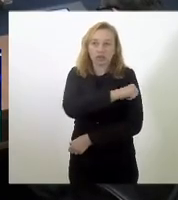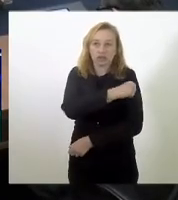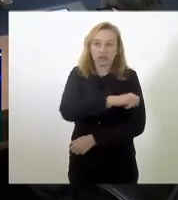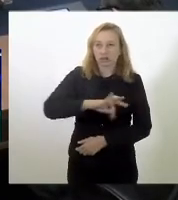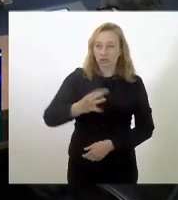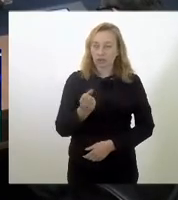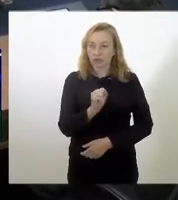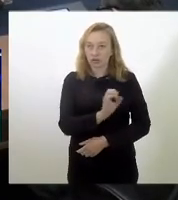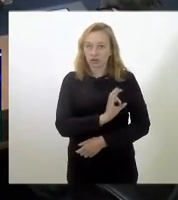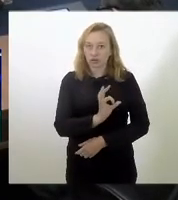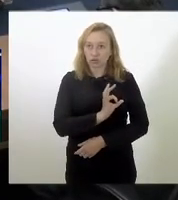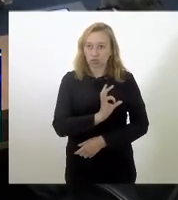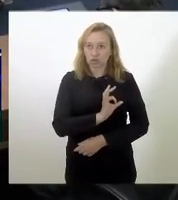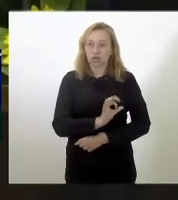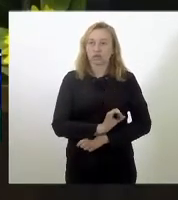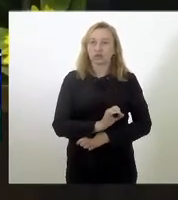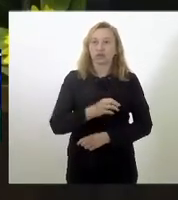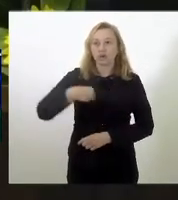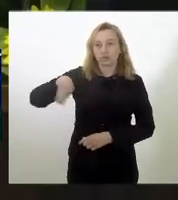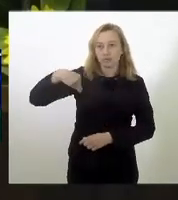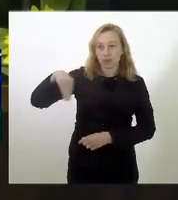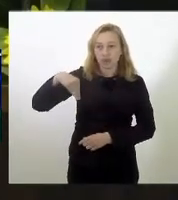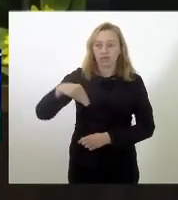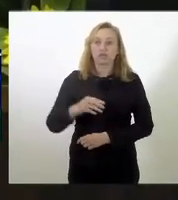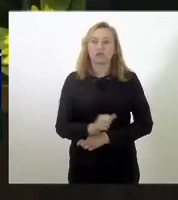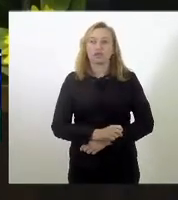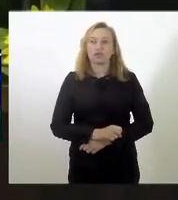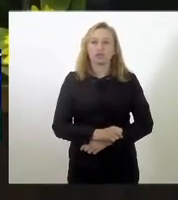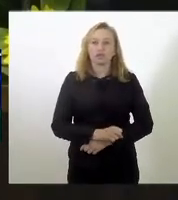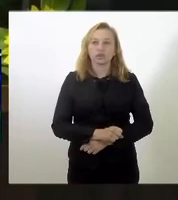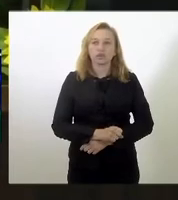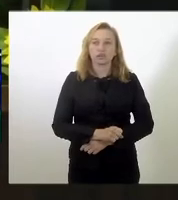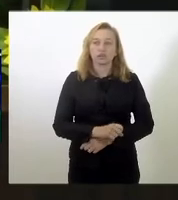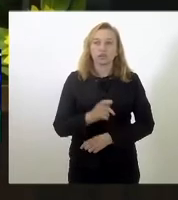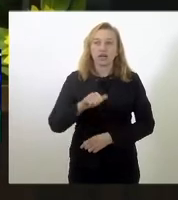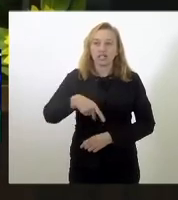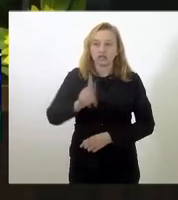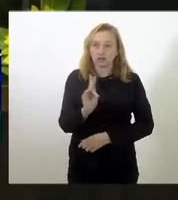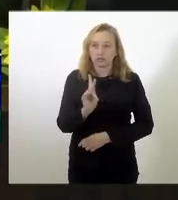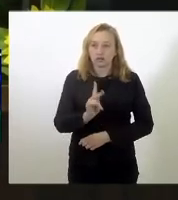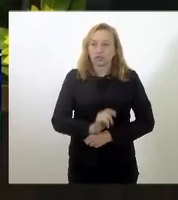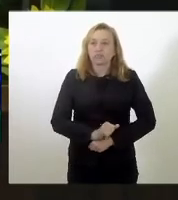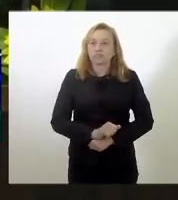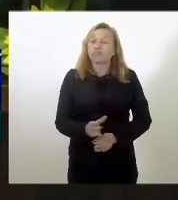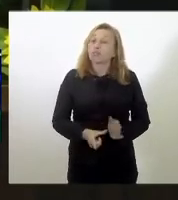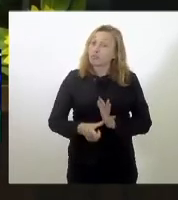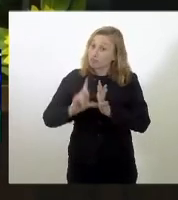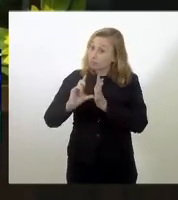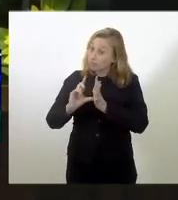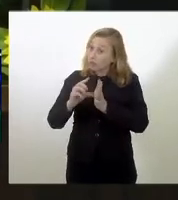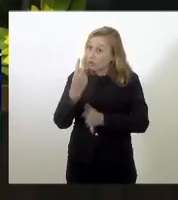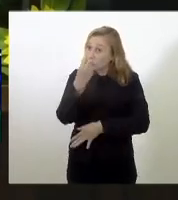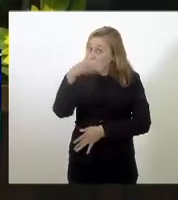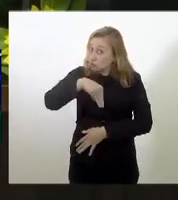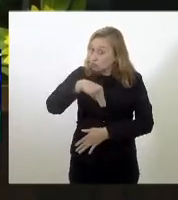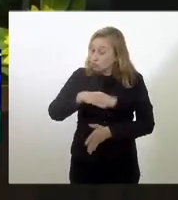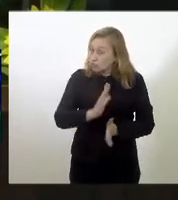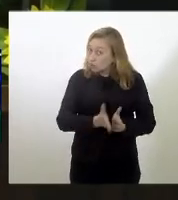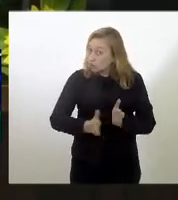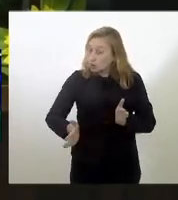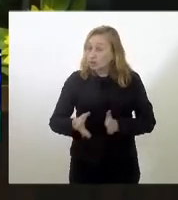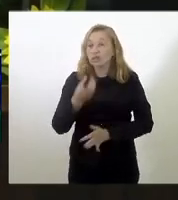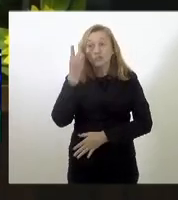Rocha, Carlos Mink e Alexandre Knoploch. Antes, porém, um minuto pela ordem da